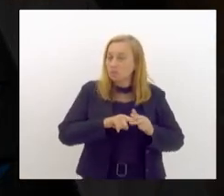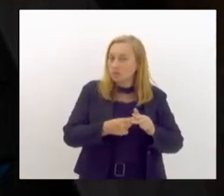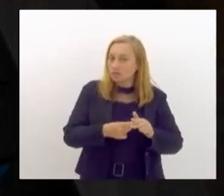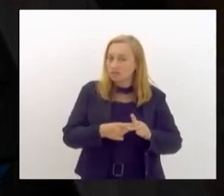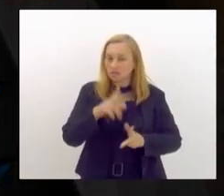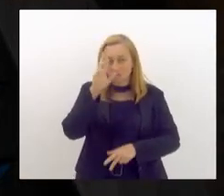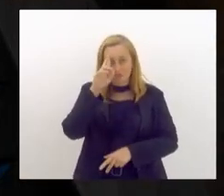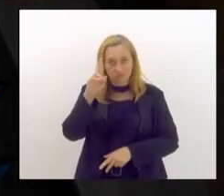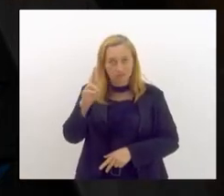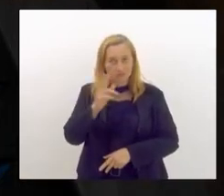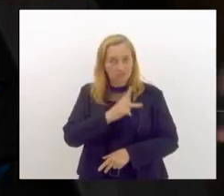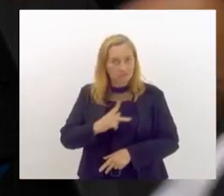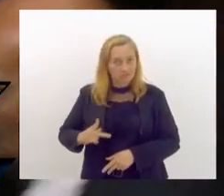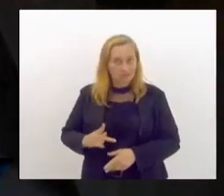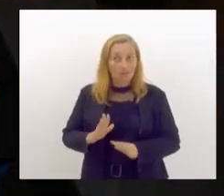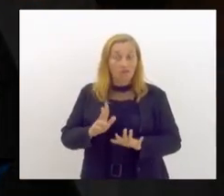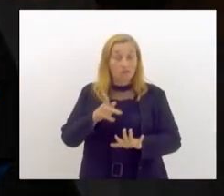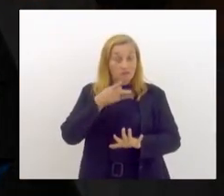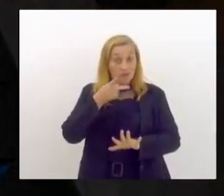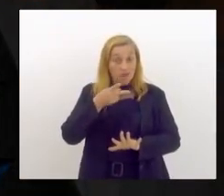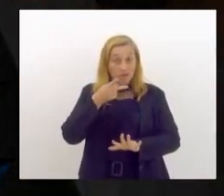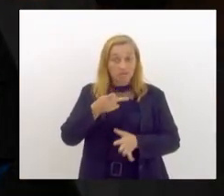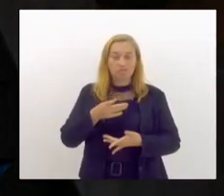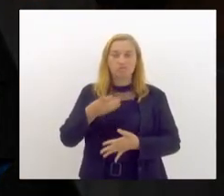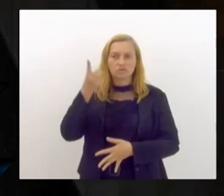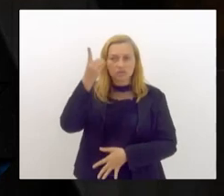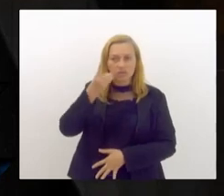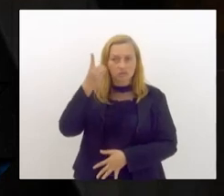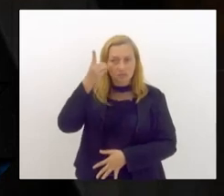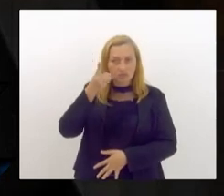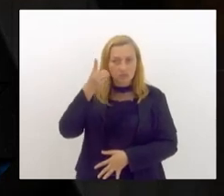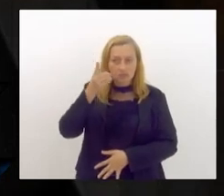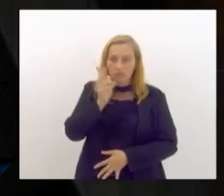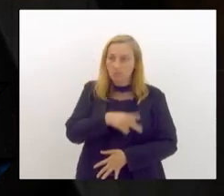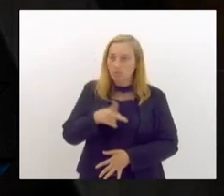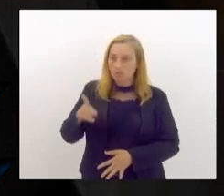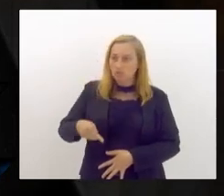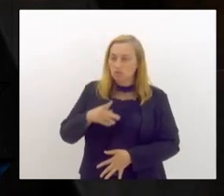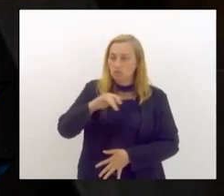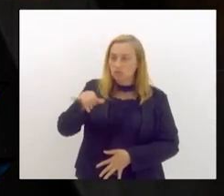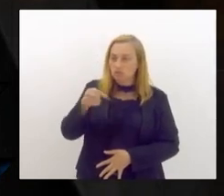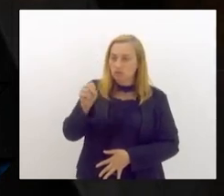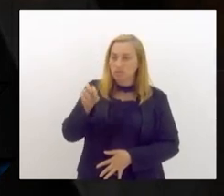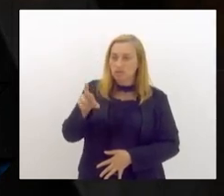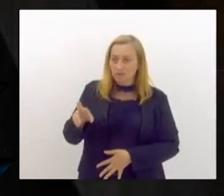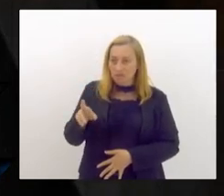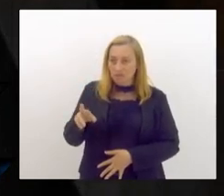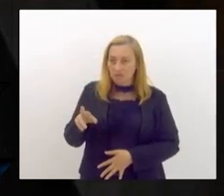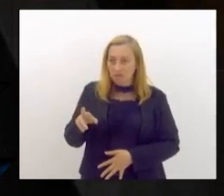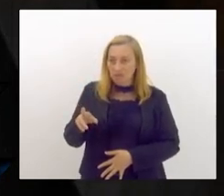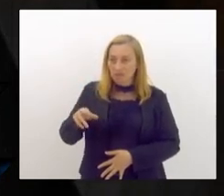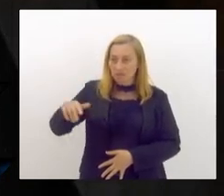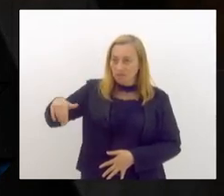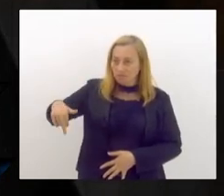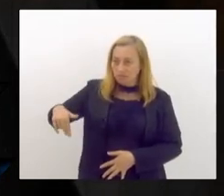Excelência. A senhora falando, deputado professor José Mar, enquanto o deputado Luiz Paulo